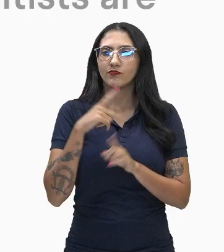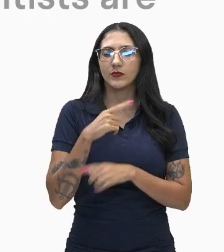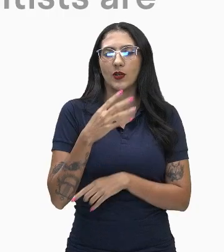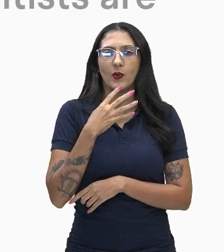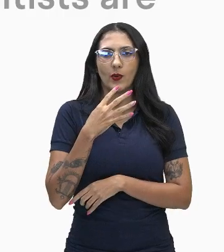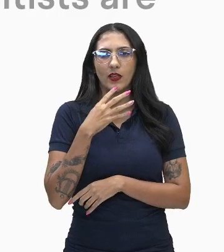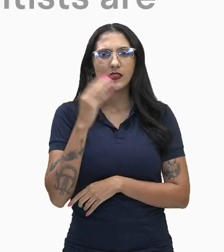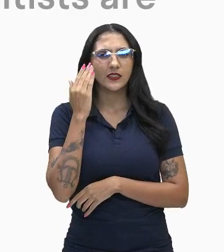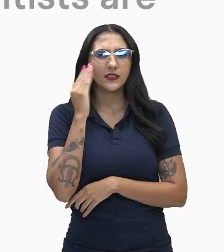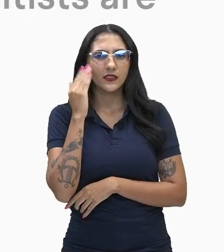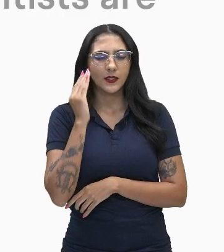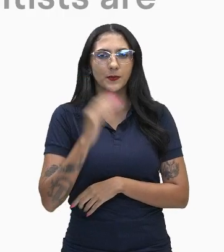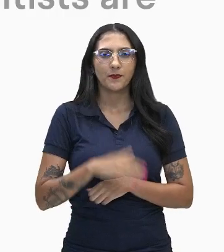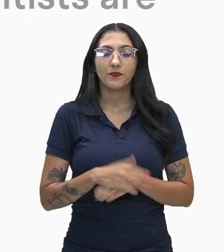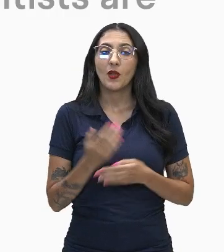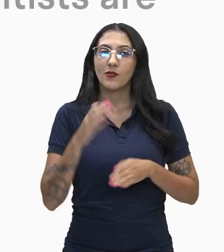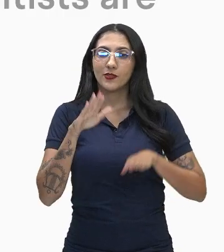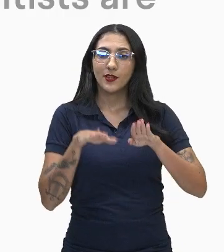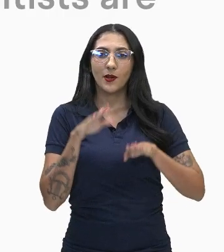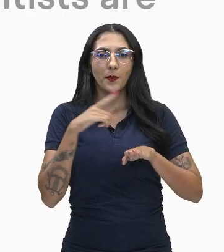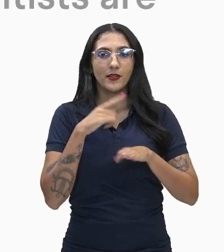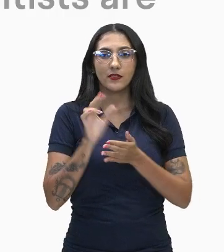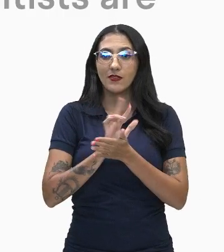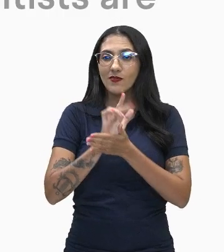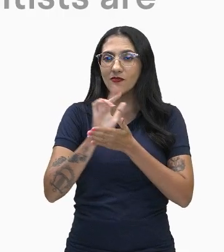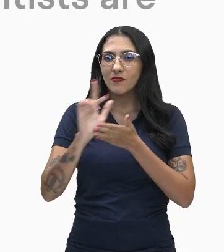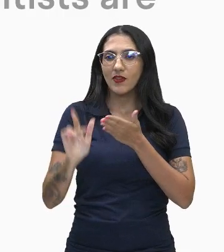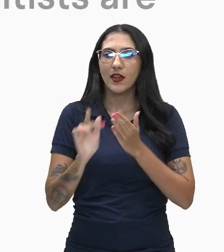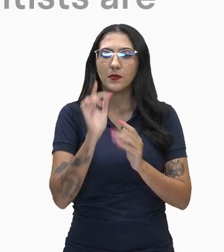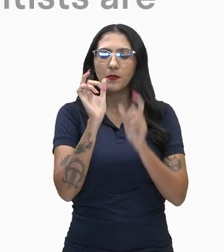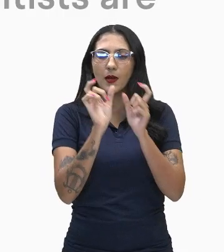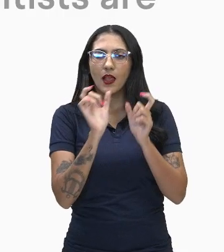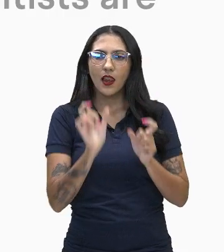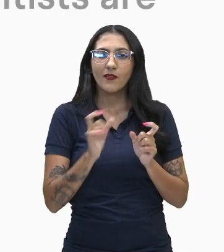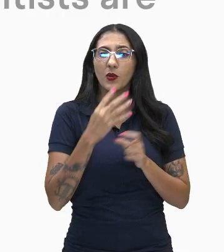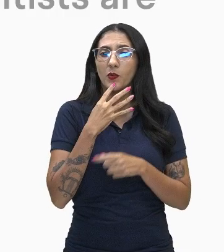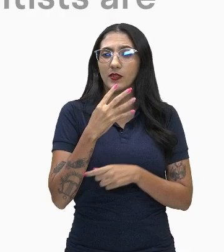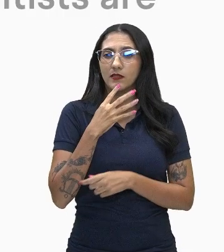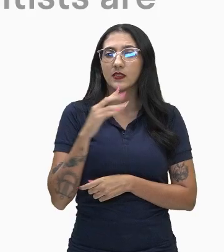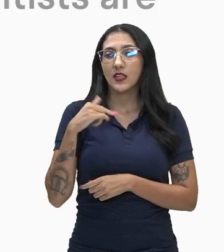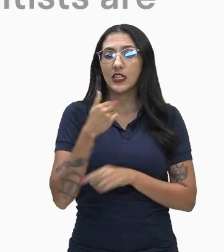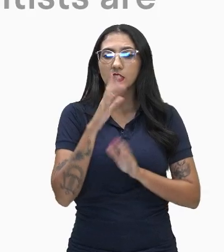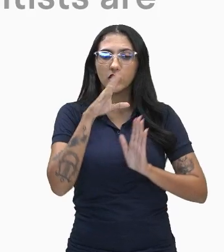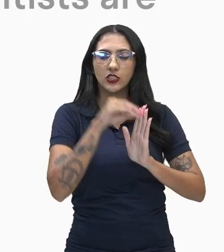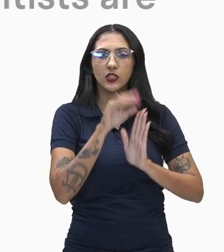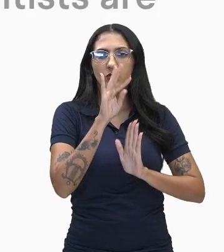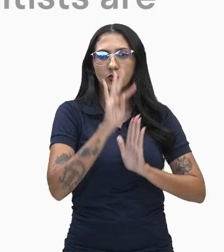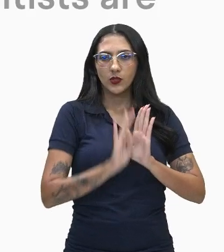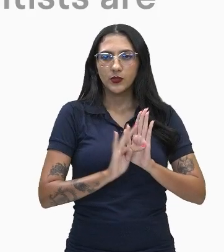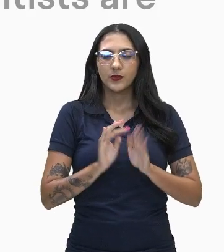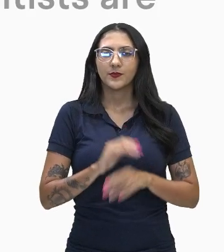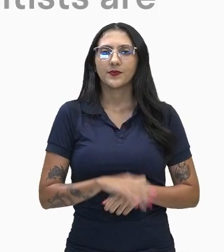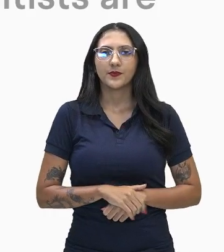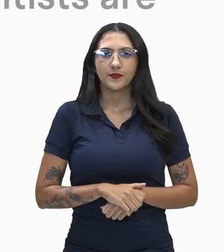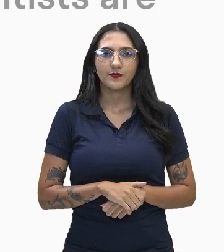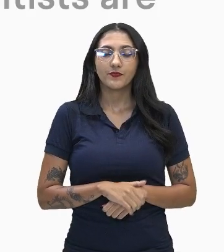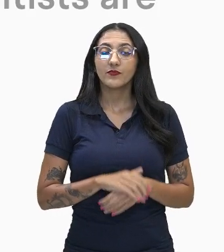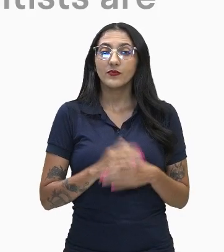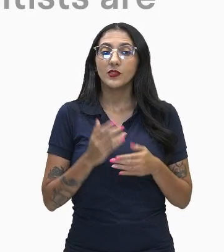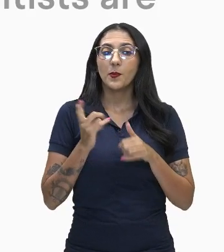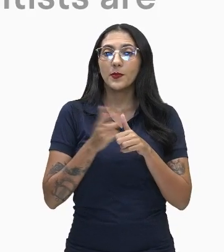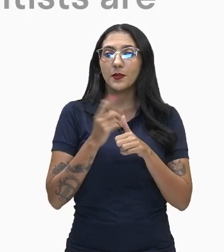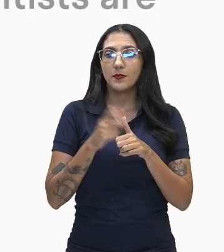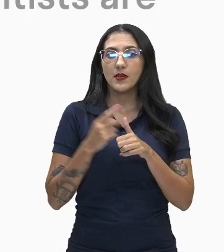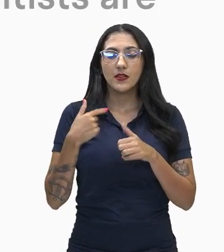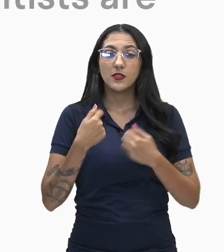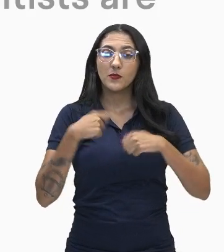temos muitas palavras cognatas no texto todo e até no título, certo? Então, a primeira coisa que a gente faz é procurar